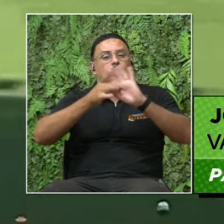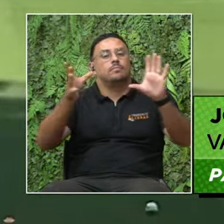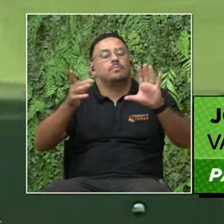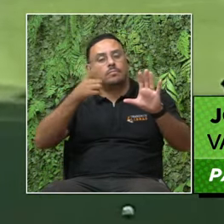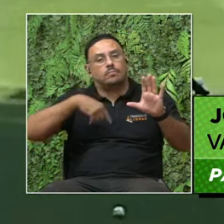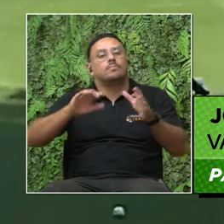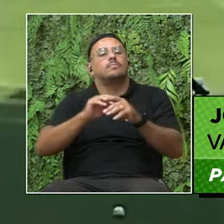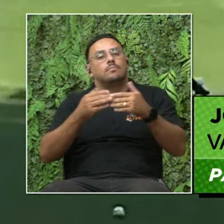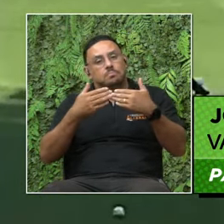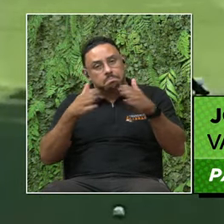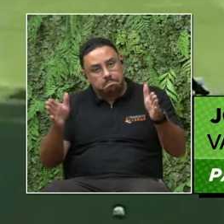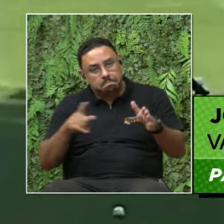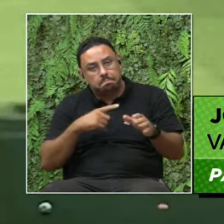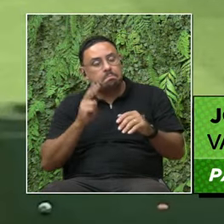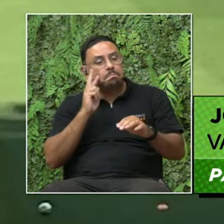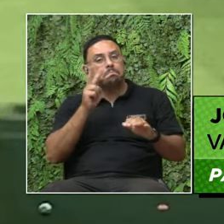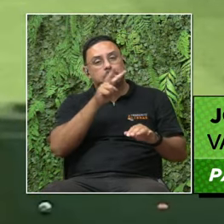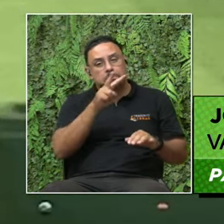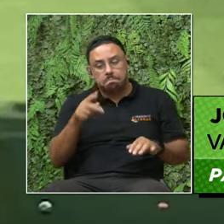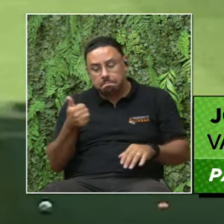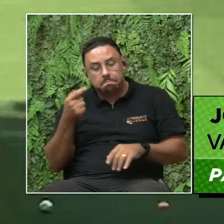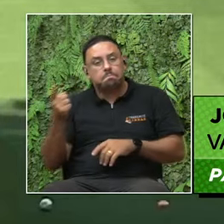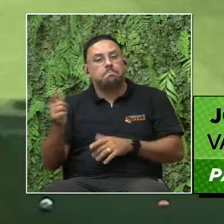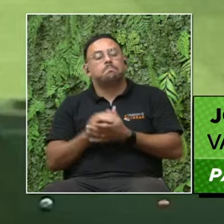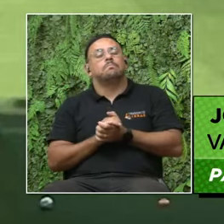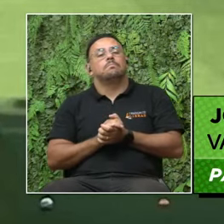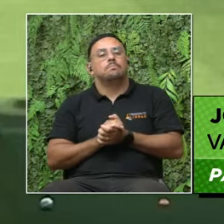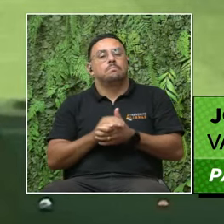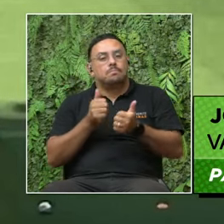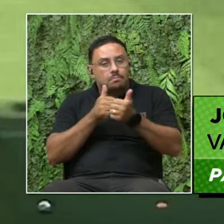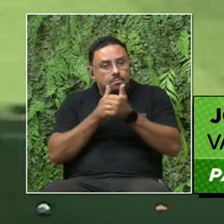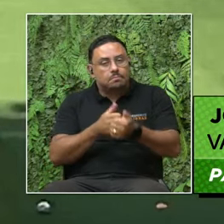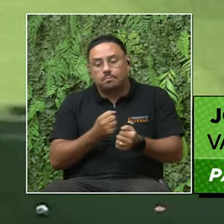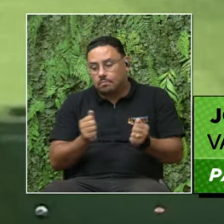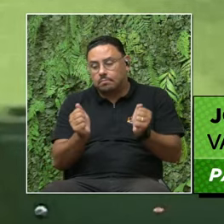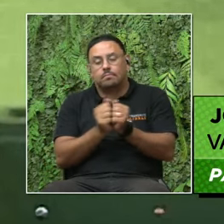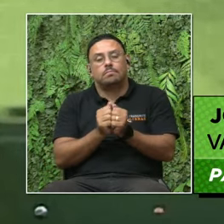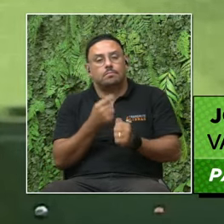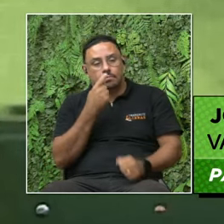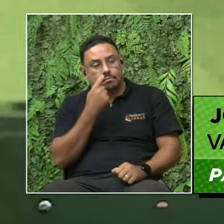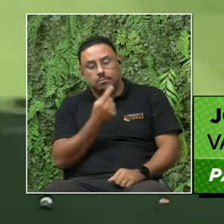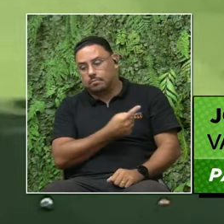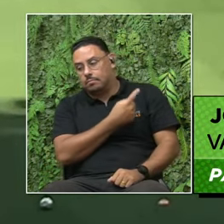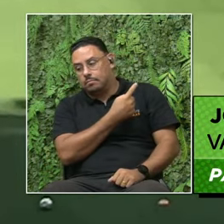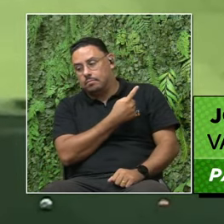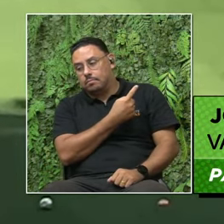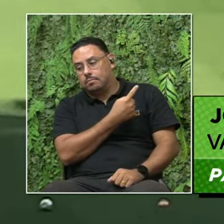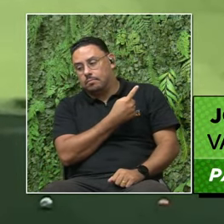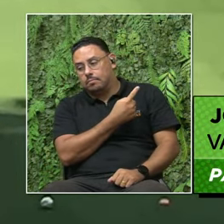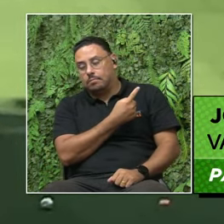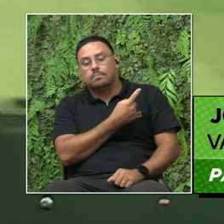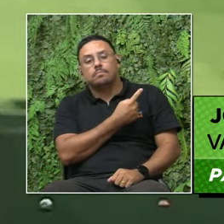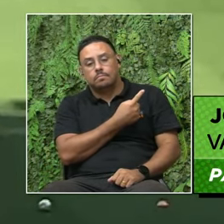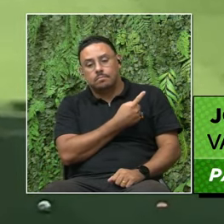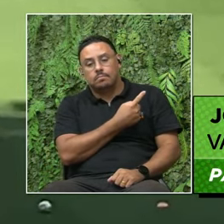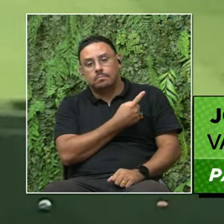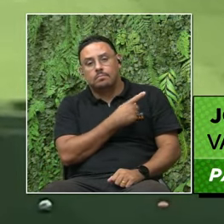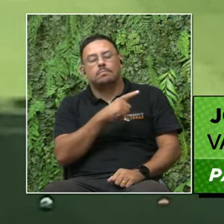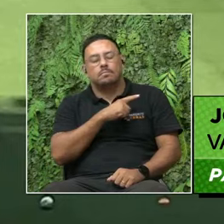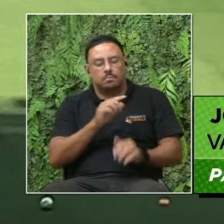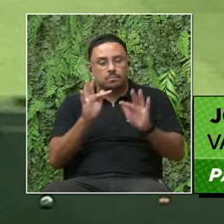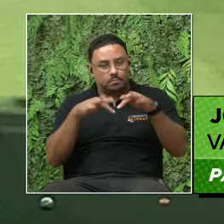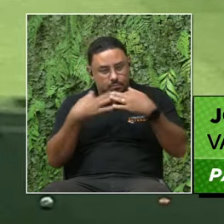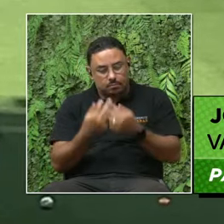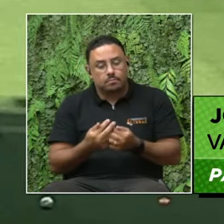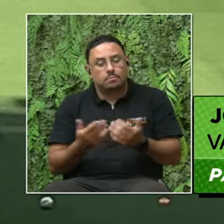acompanhando essas imagens tá ali o Marcelo Moreno né acompanhado com com crianças provavelmente também familiares isso